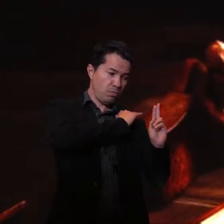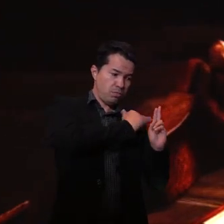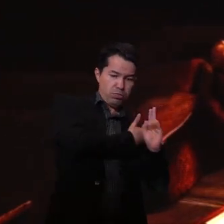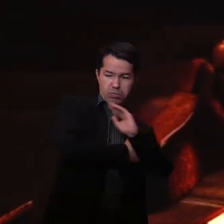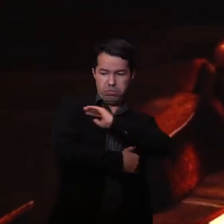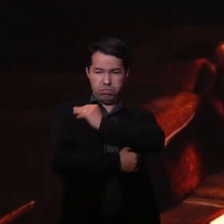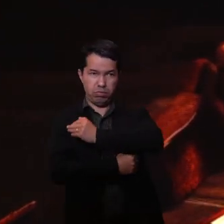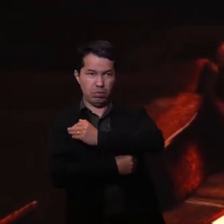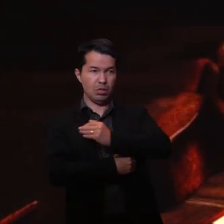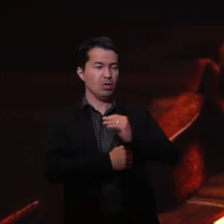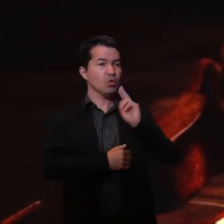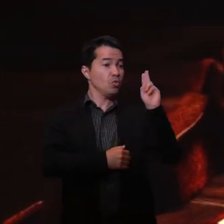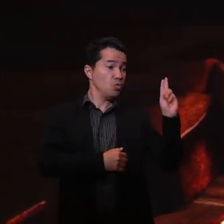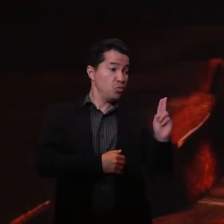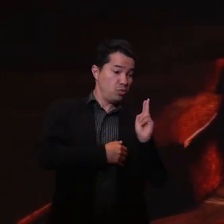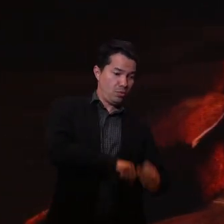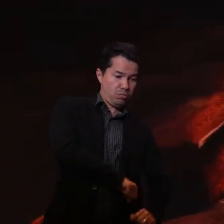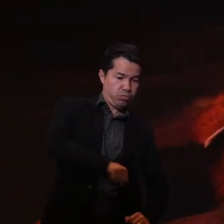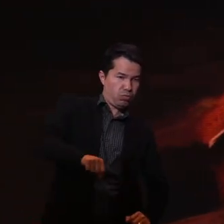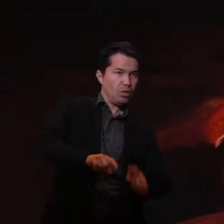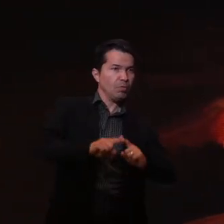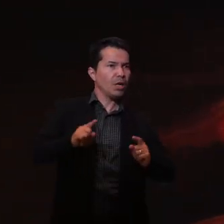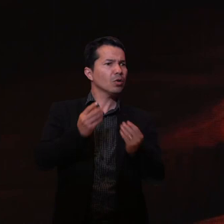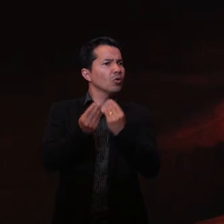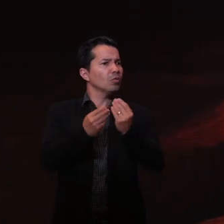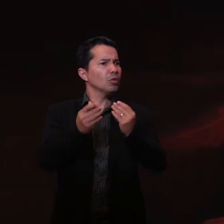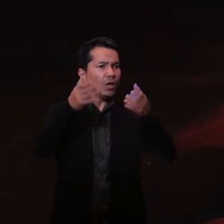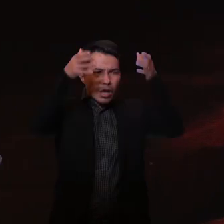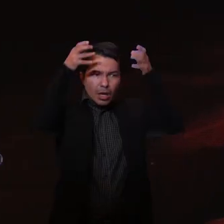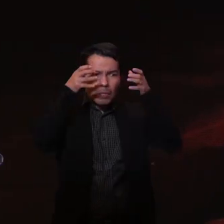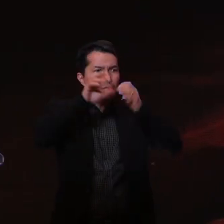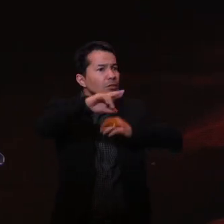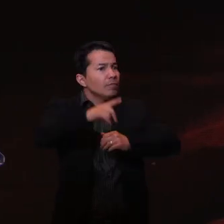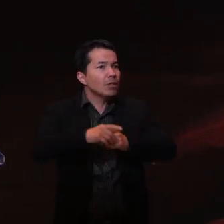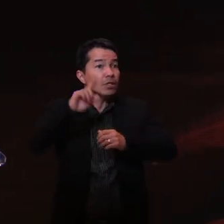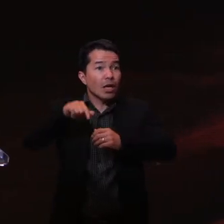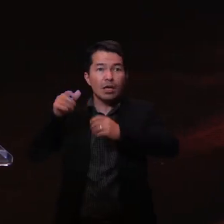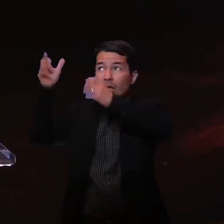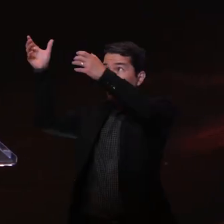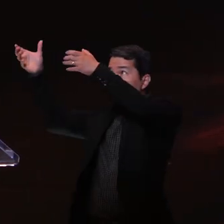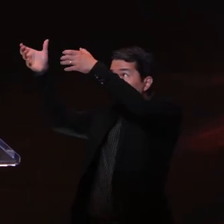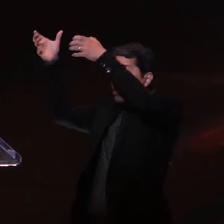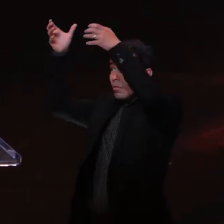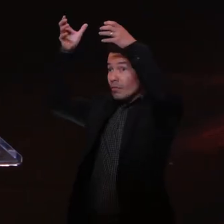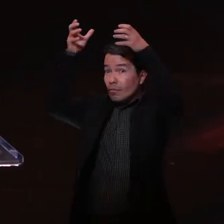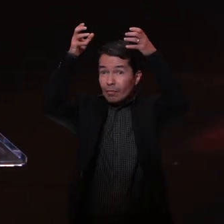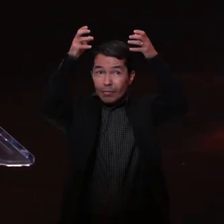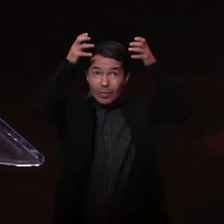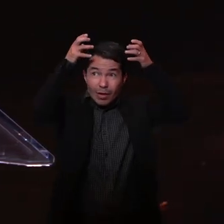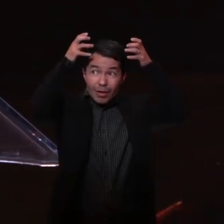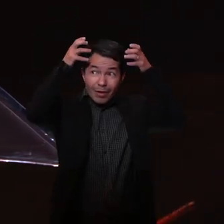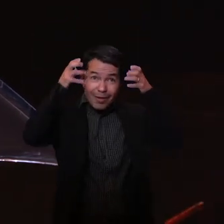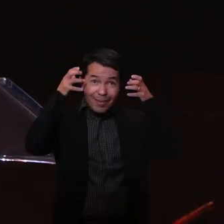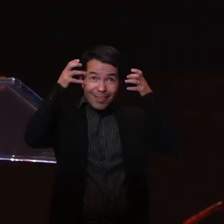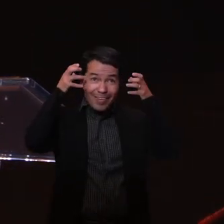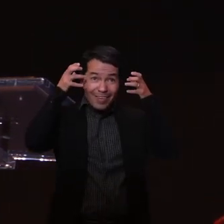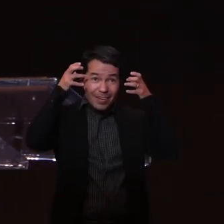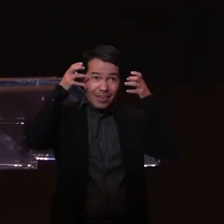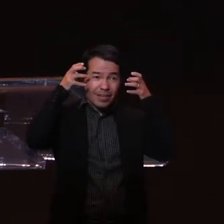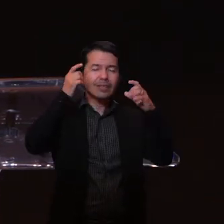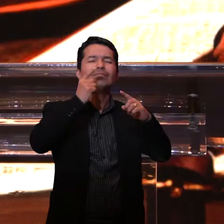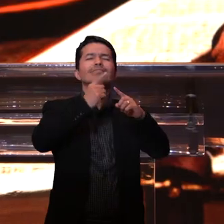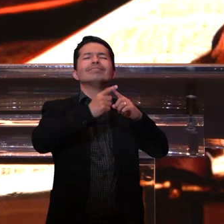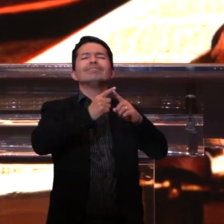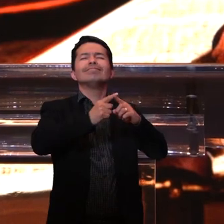iam colocando ferramenta por ferramenta, peça por peça. Mas no final, o escudeiro